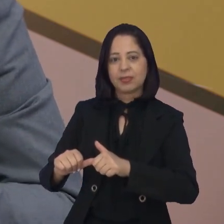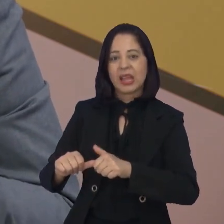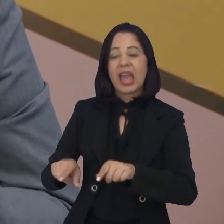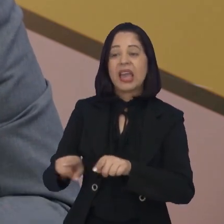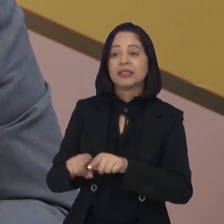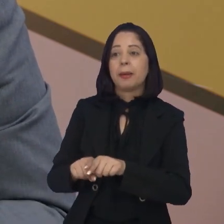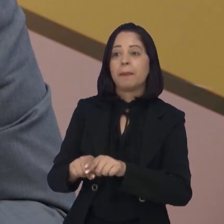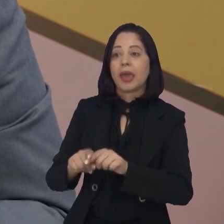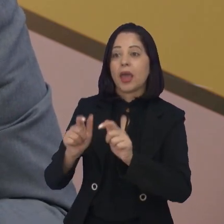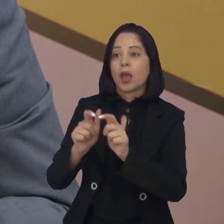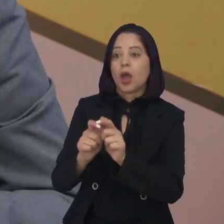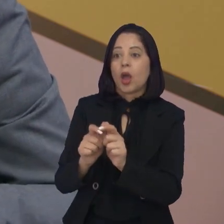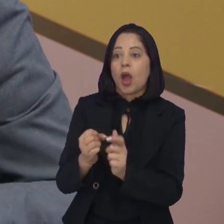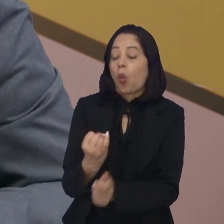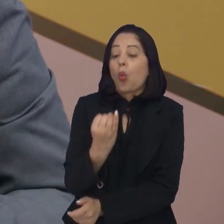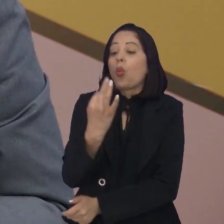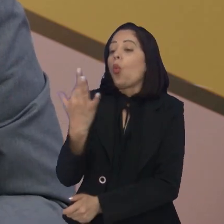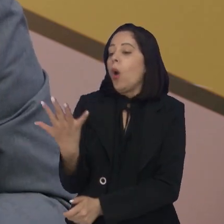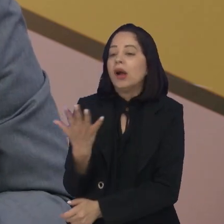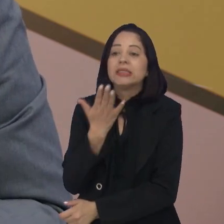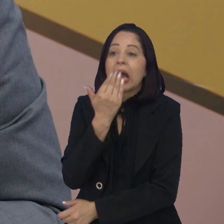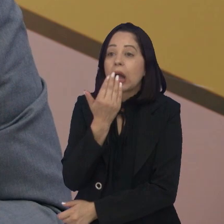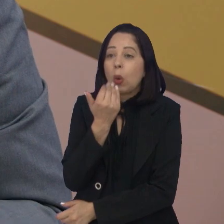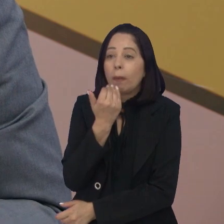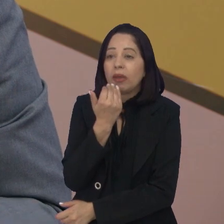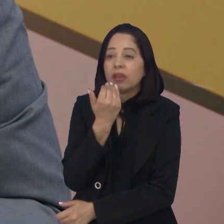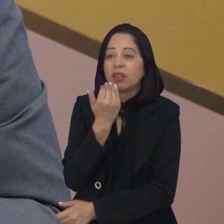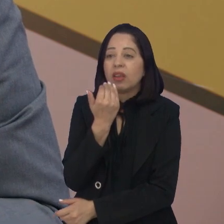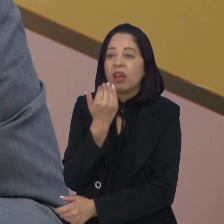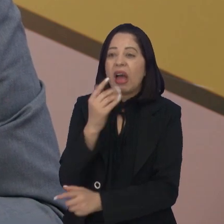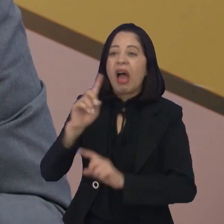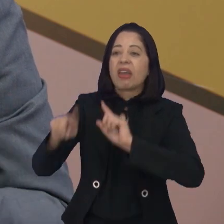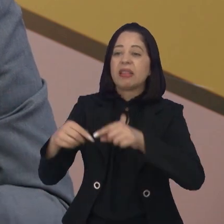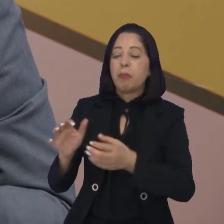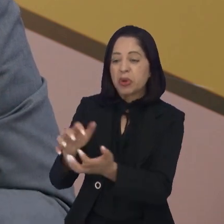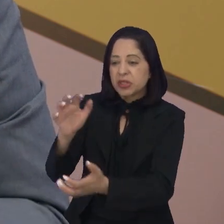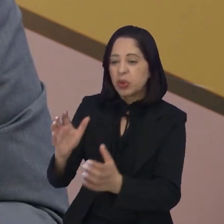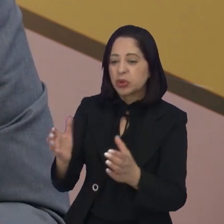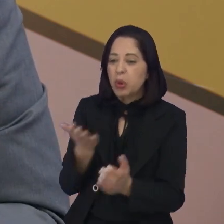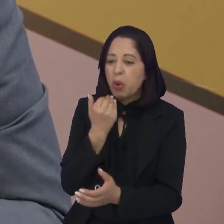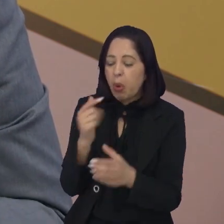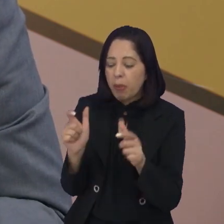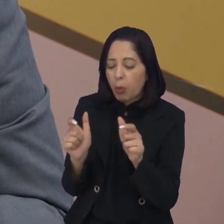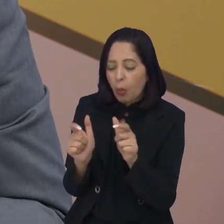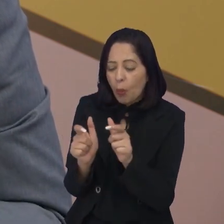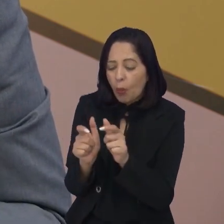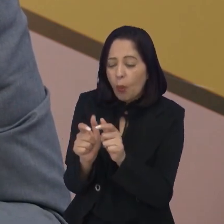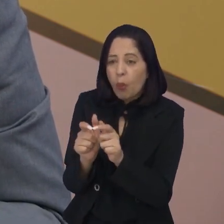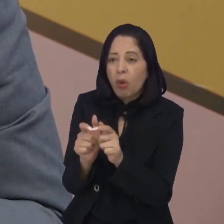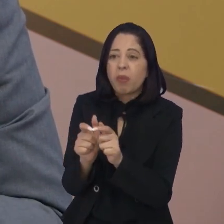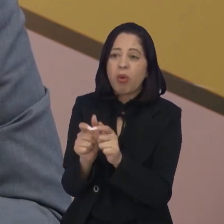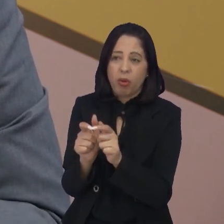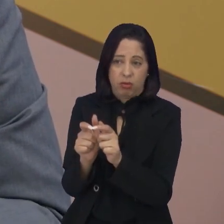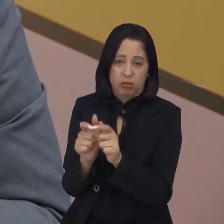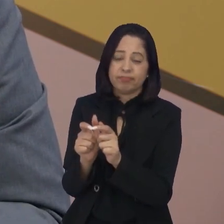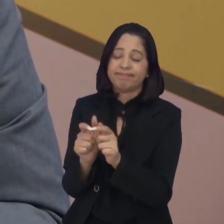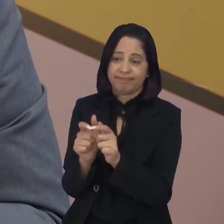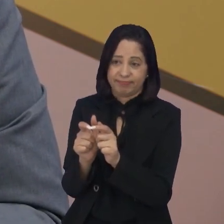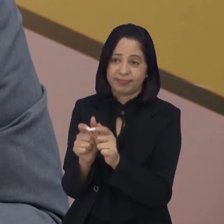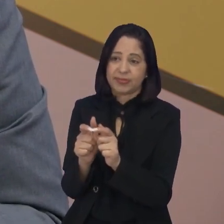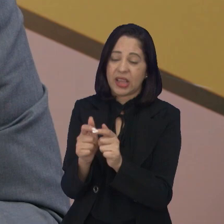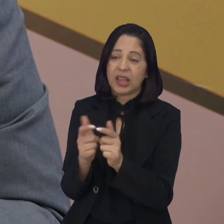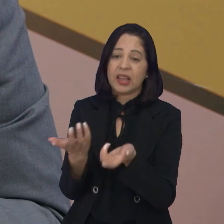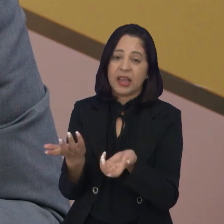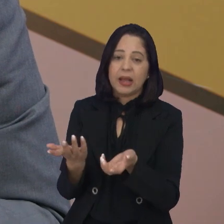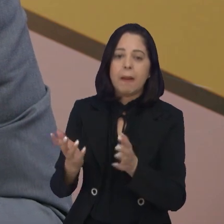quantidade de alimento que a gente ingere, a nossa digestão fica mais diminuída. Então, realmente, a tendência é ingerir menos nutriente, menos